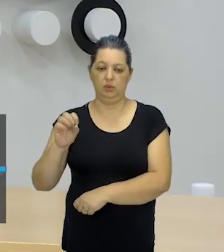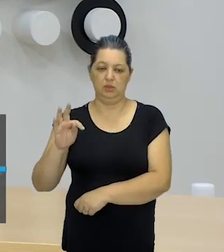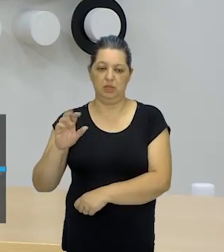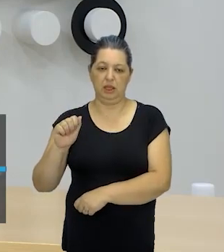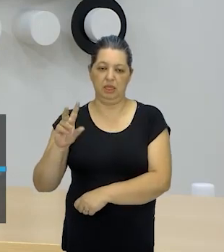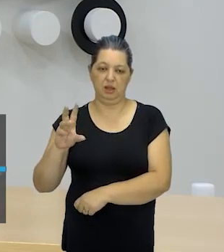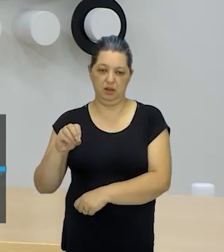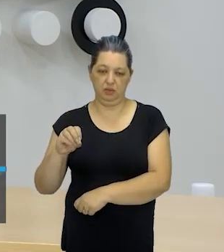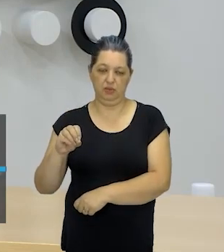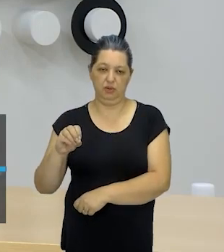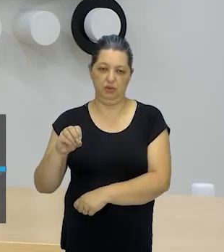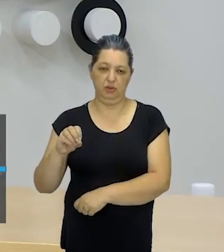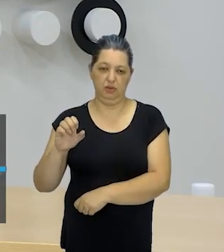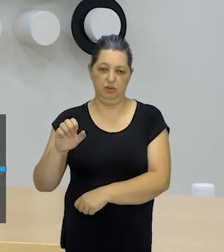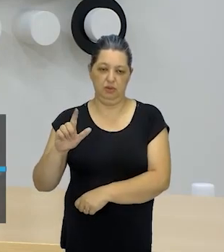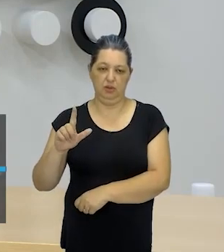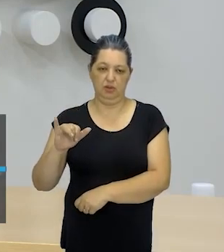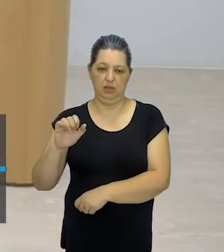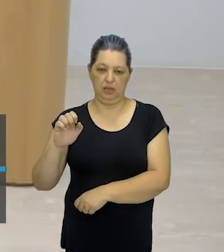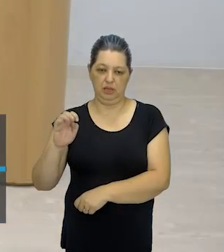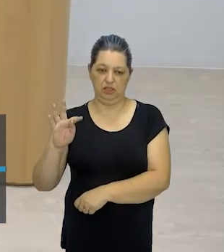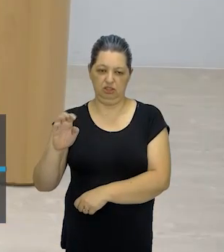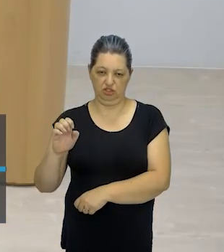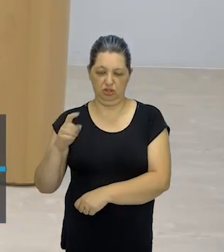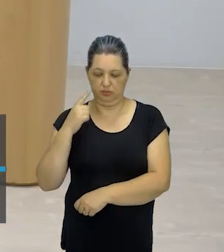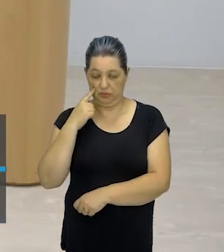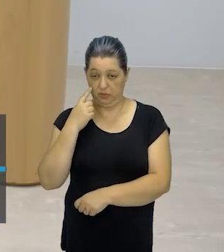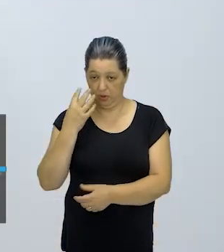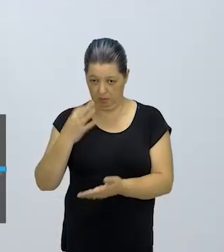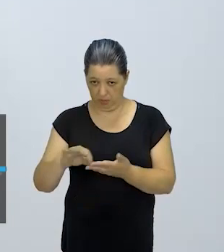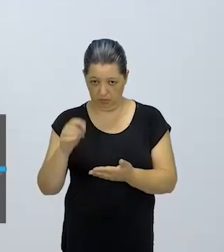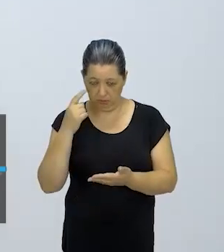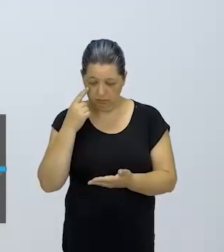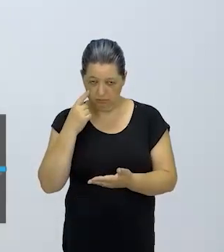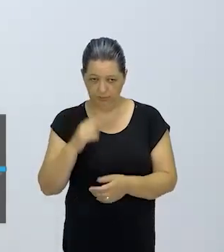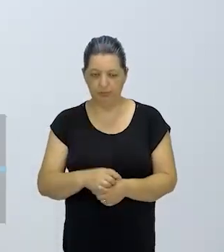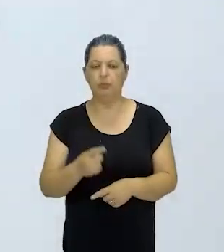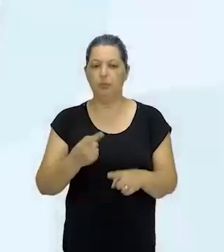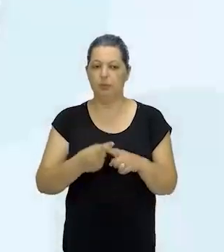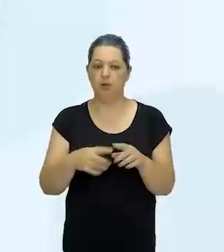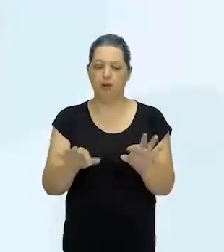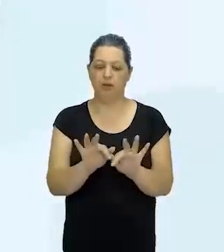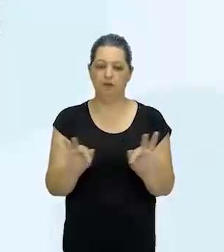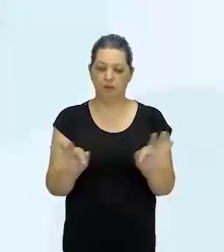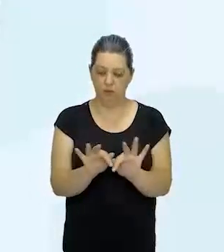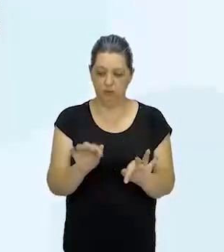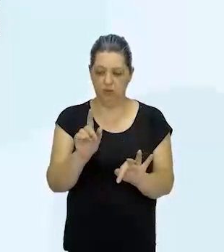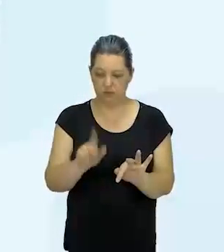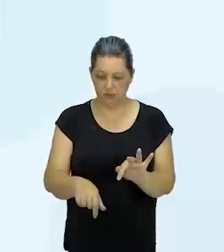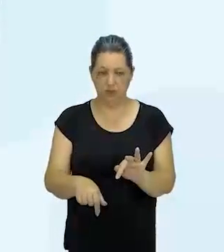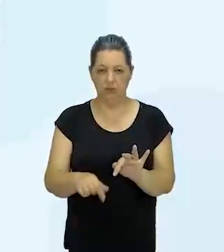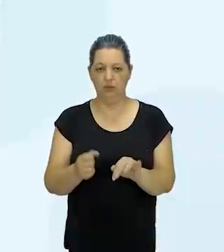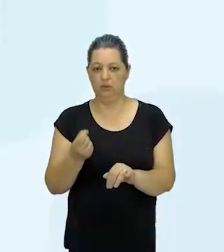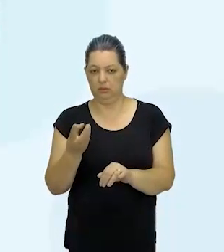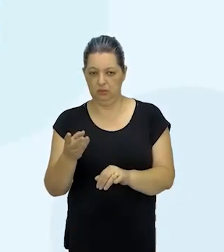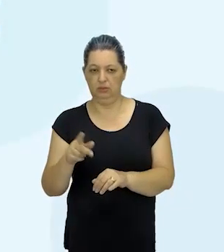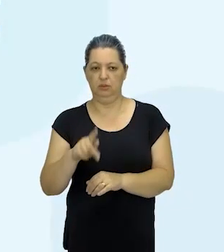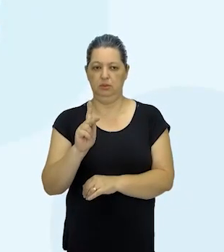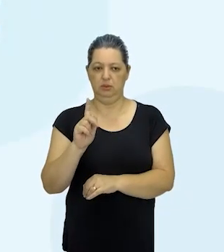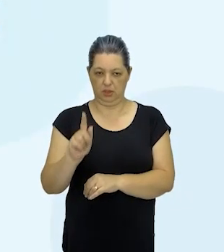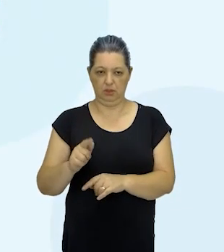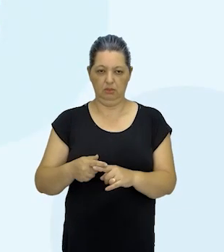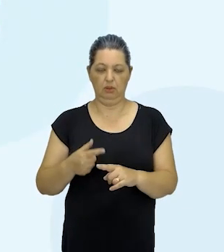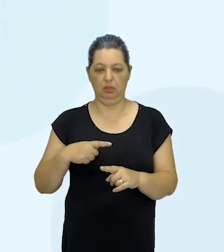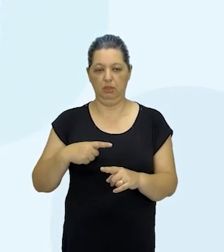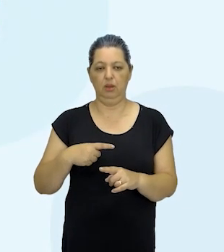Aiko, o Alisson e Eliette. Vamos conferir? Vamos. Por que que é uma função? Porque para cada quantidade de quilograma de álcool em gel, tem